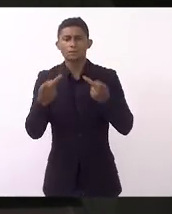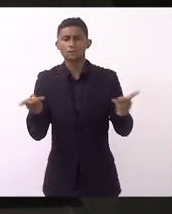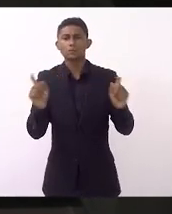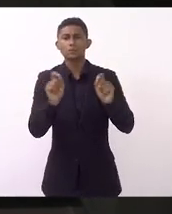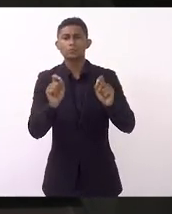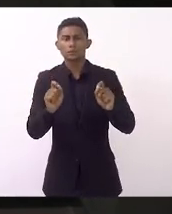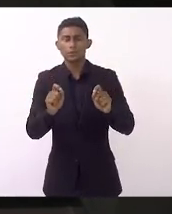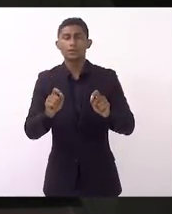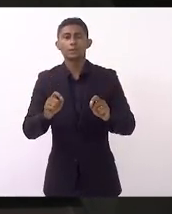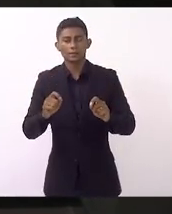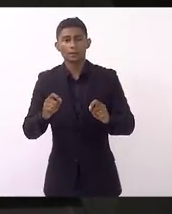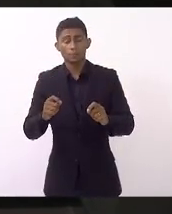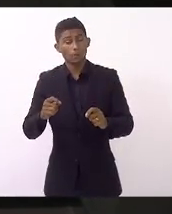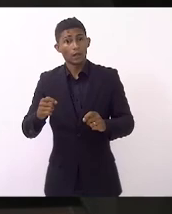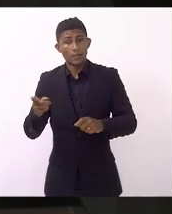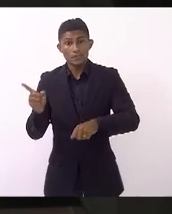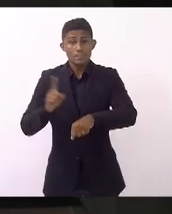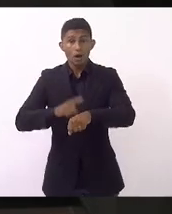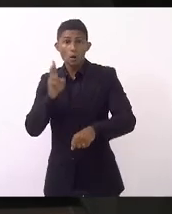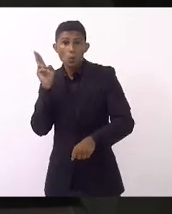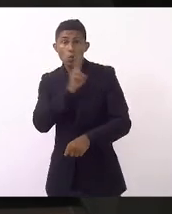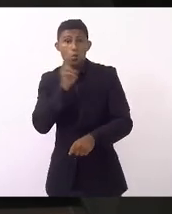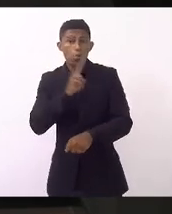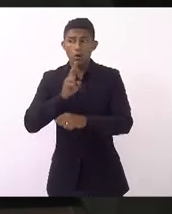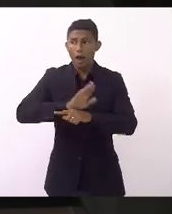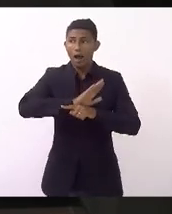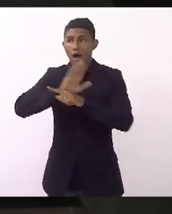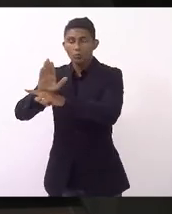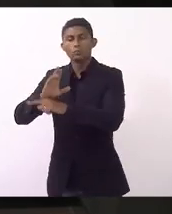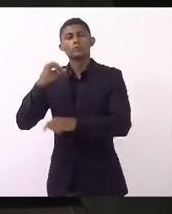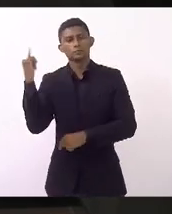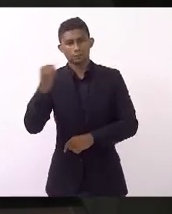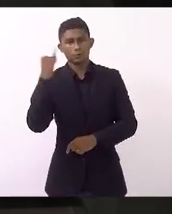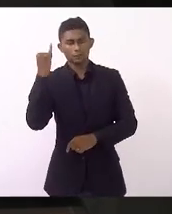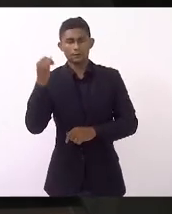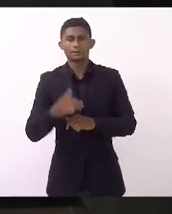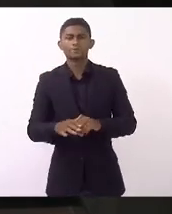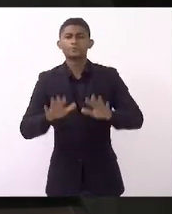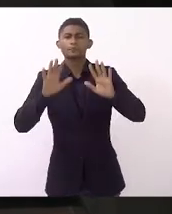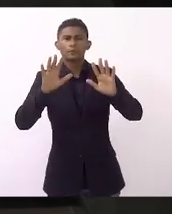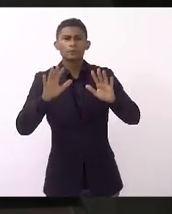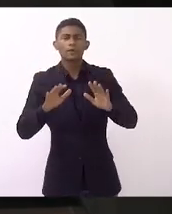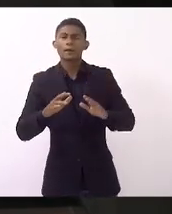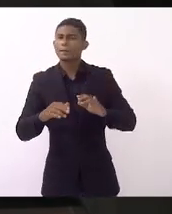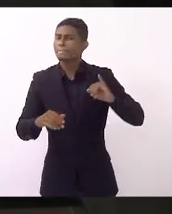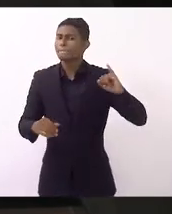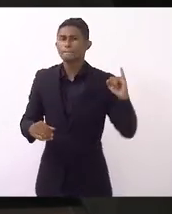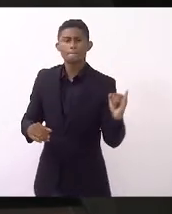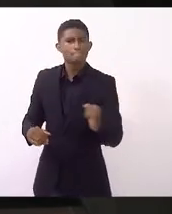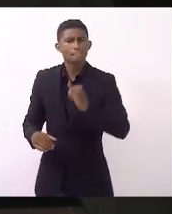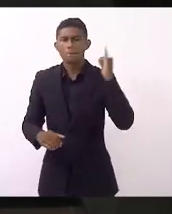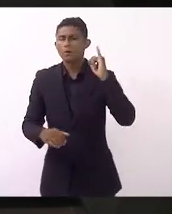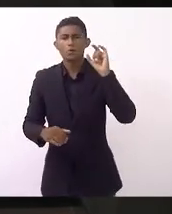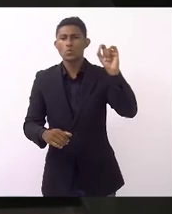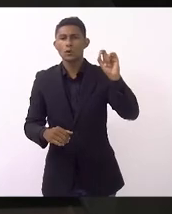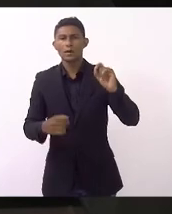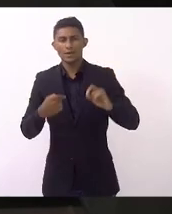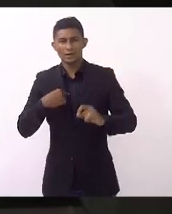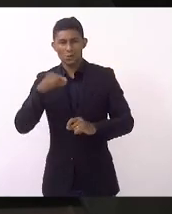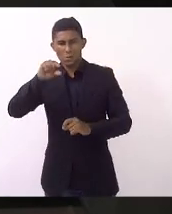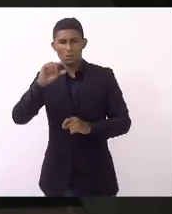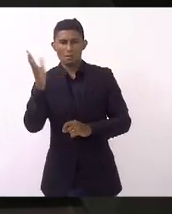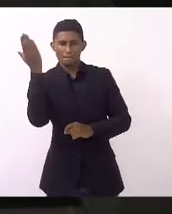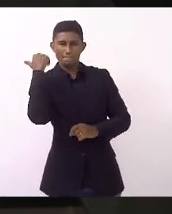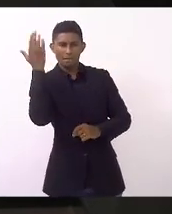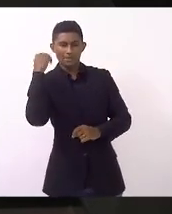ajuda emergencial, o que é importante, e eu não vou ler, mas vou fazer menção a um artigo que publiquei recentemente, falava com o Luiz